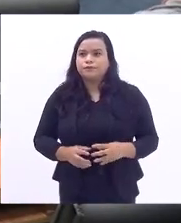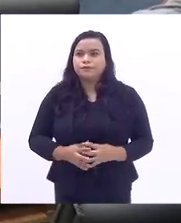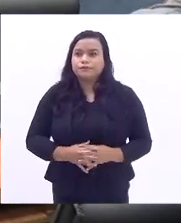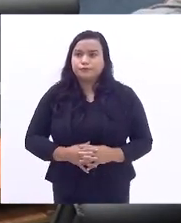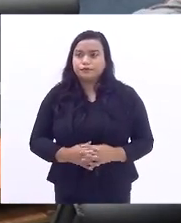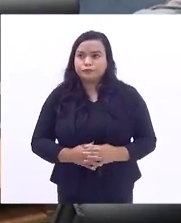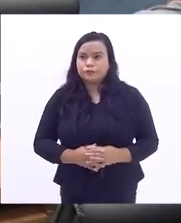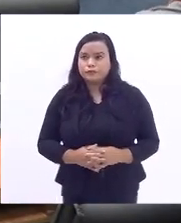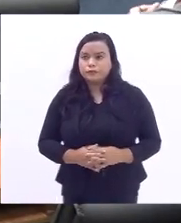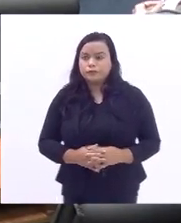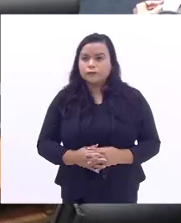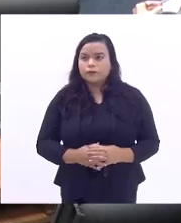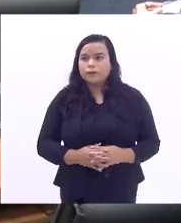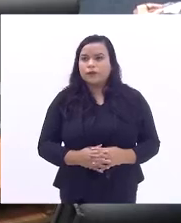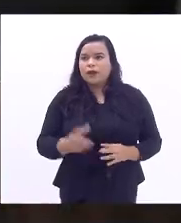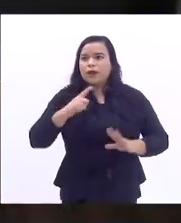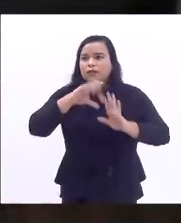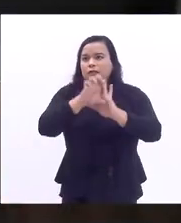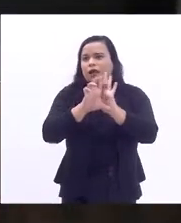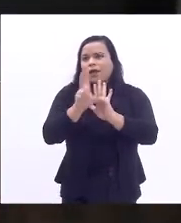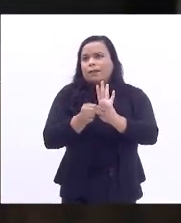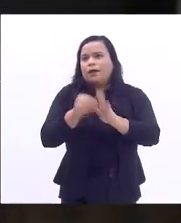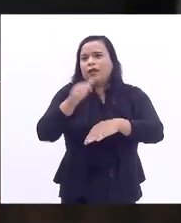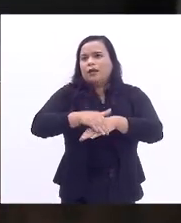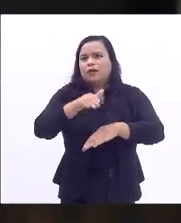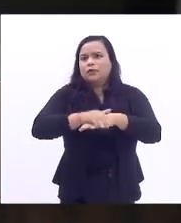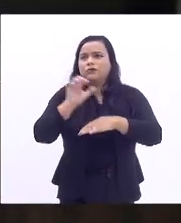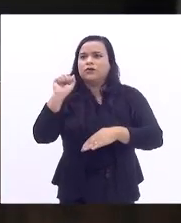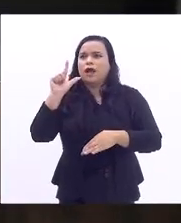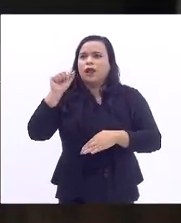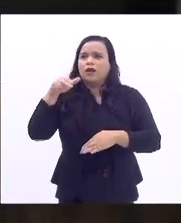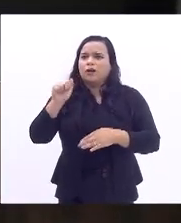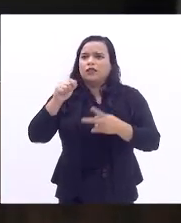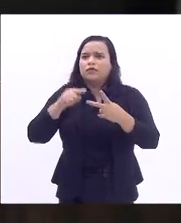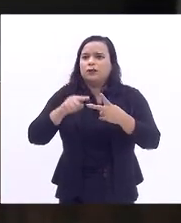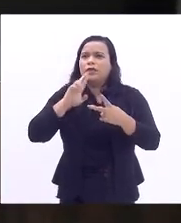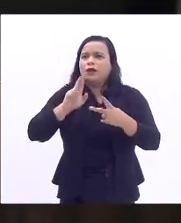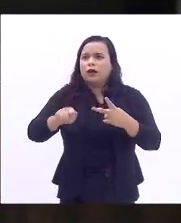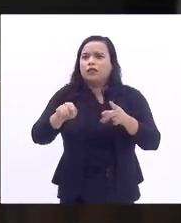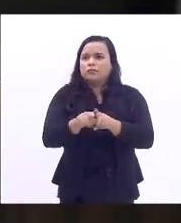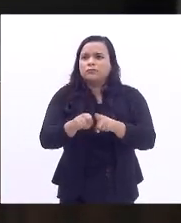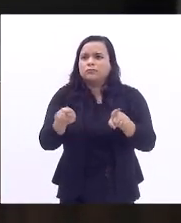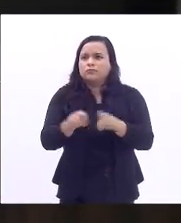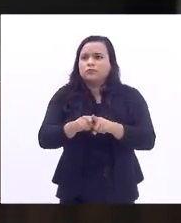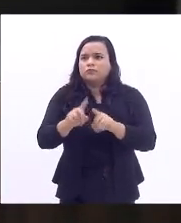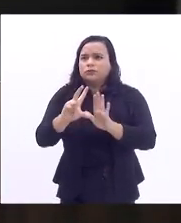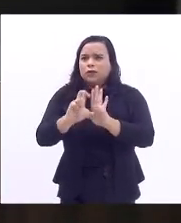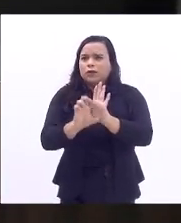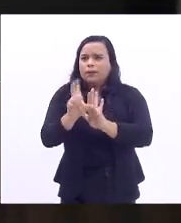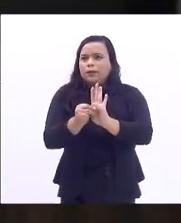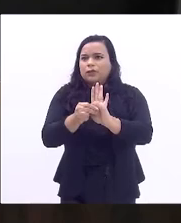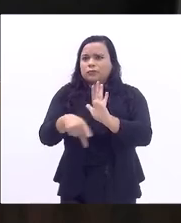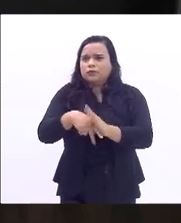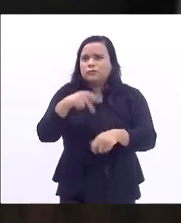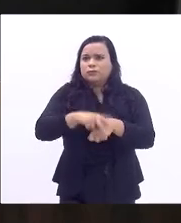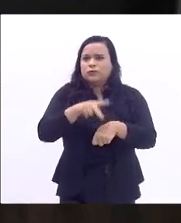bom então o que tem emendas de vossa excelência' Deputado Alana aí depois de portador Rodrigo